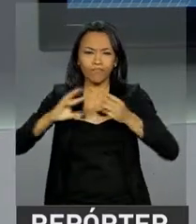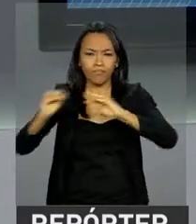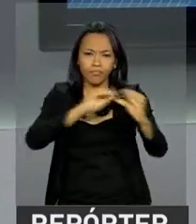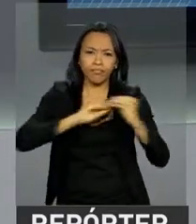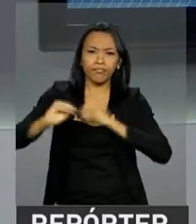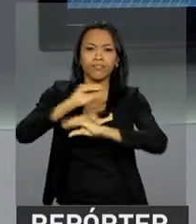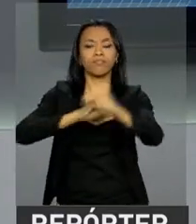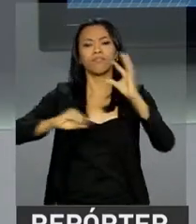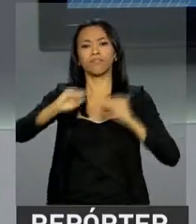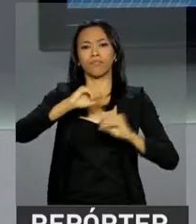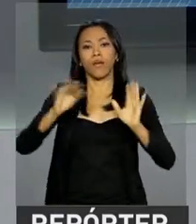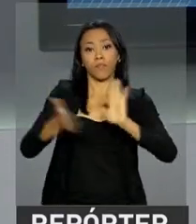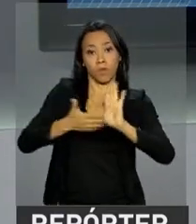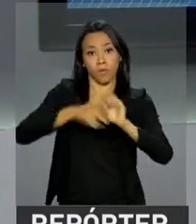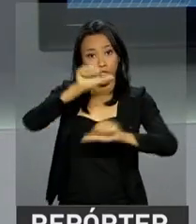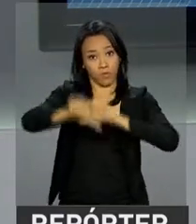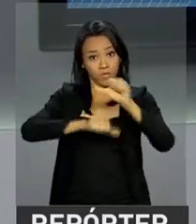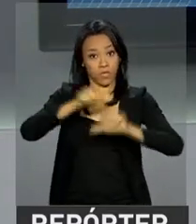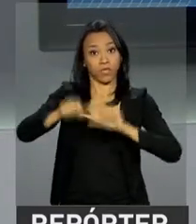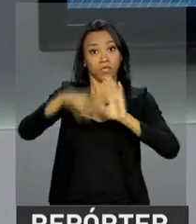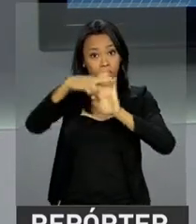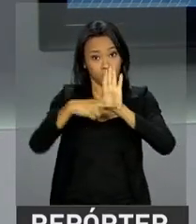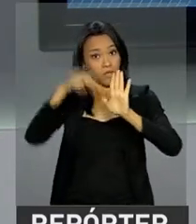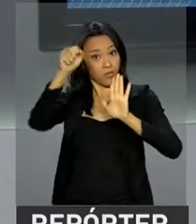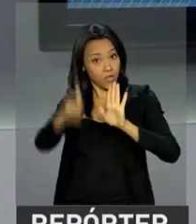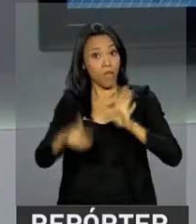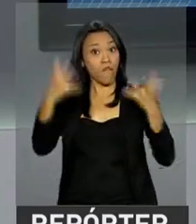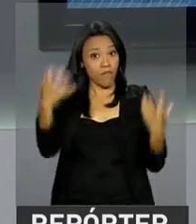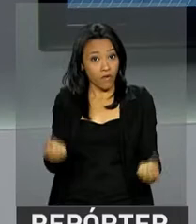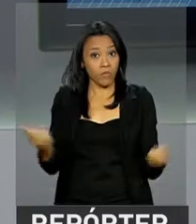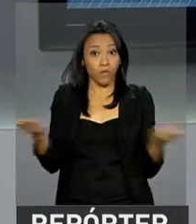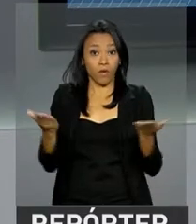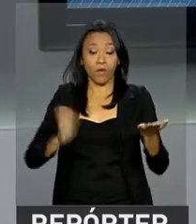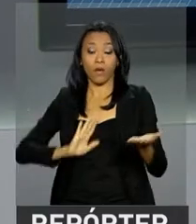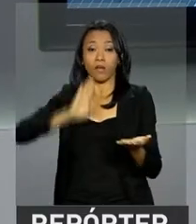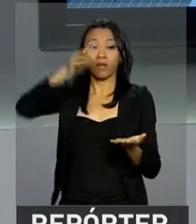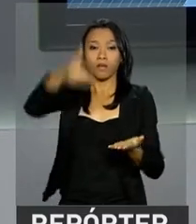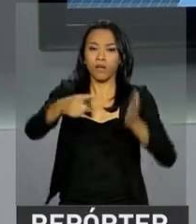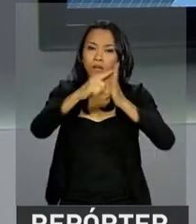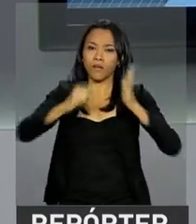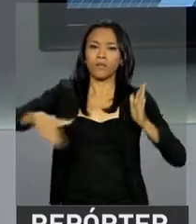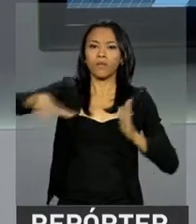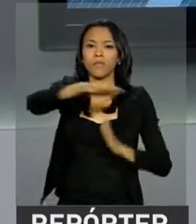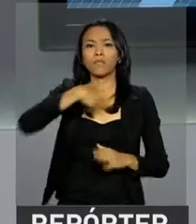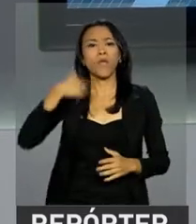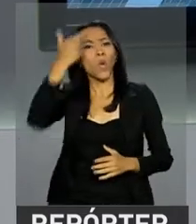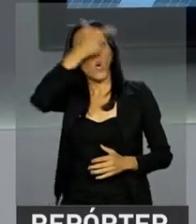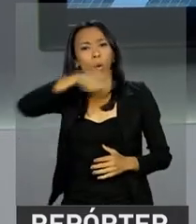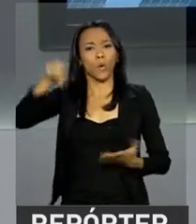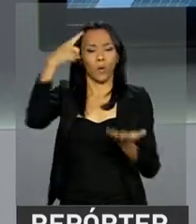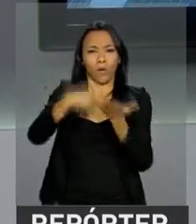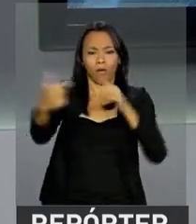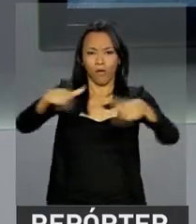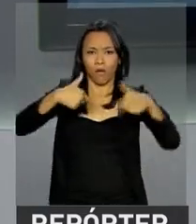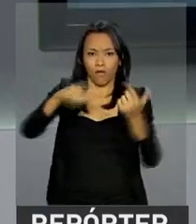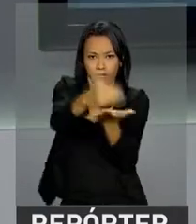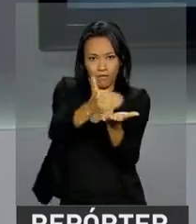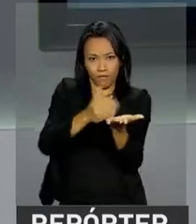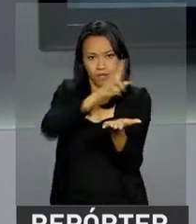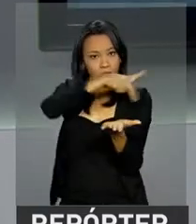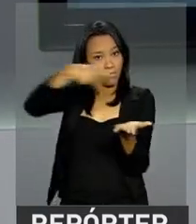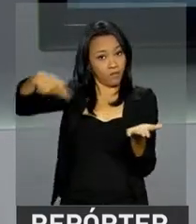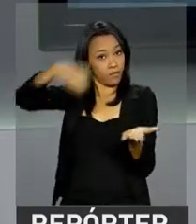social e nós vamos então até o palácio do planalto saber ao vivo outras informações da agenda do presidente com repórter ney pereira